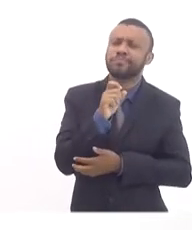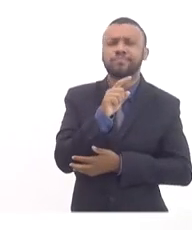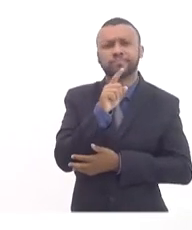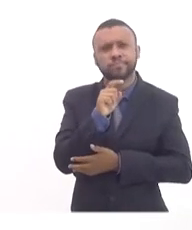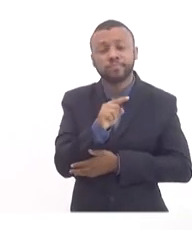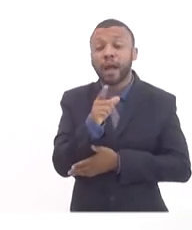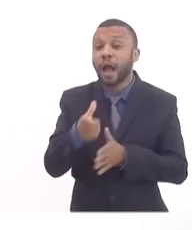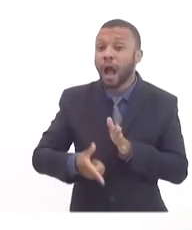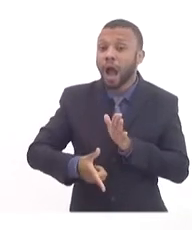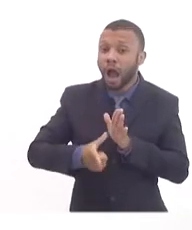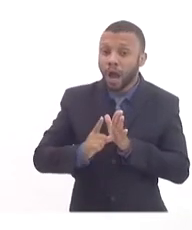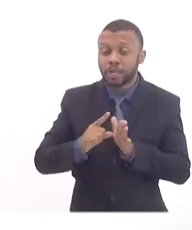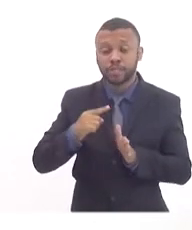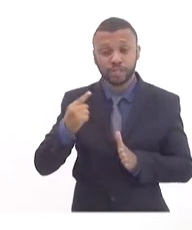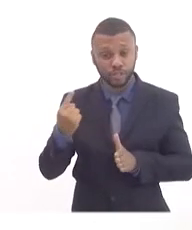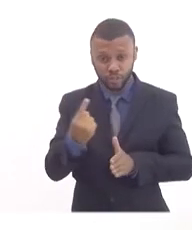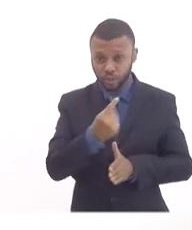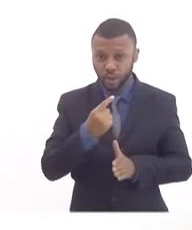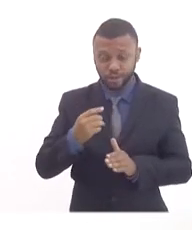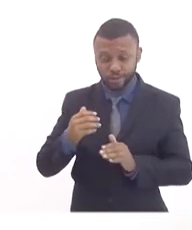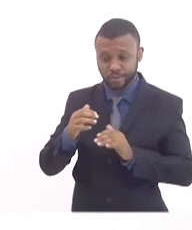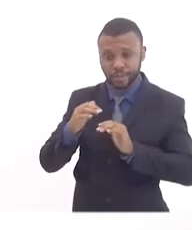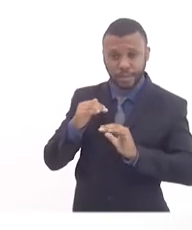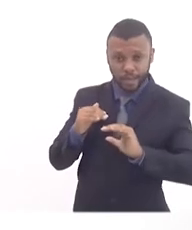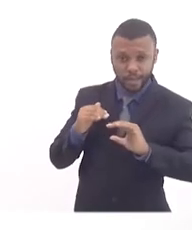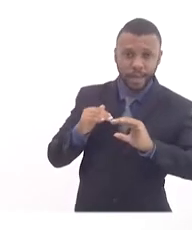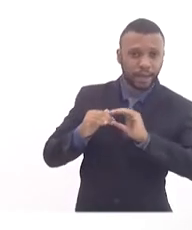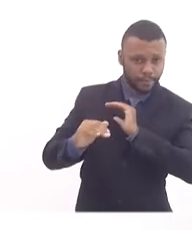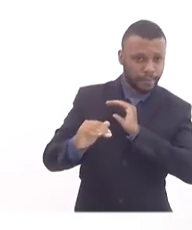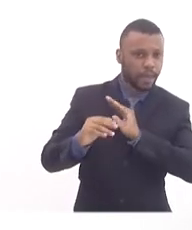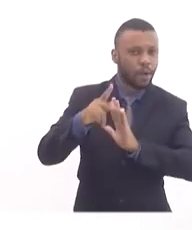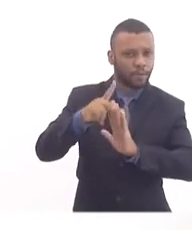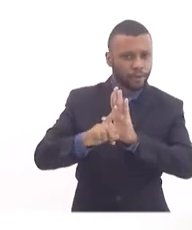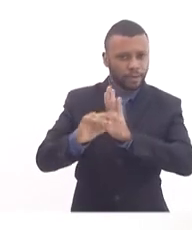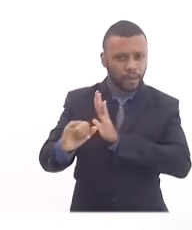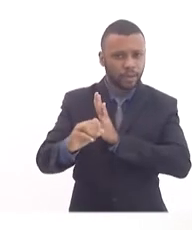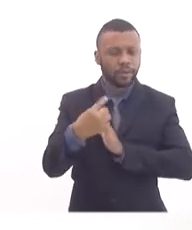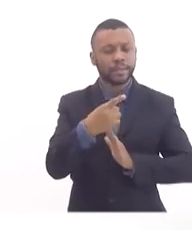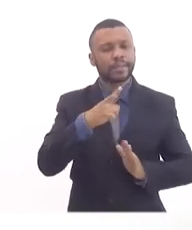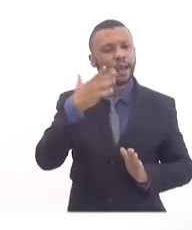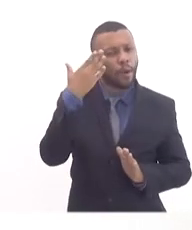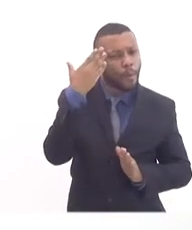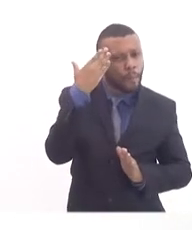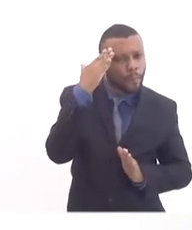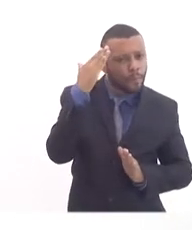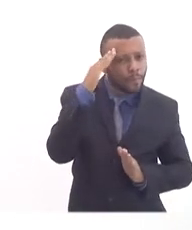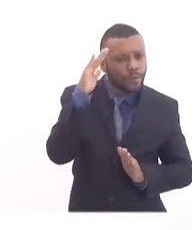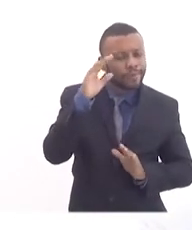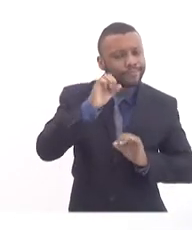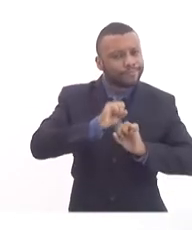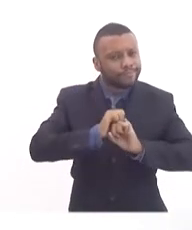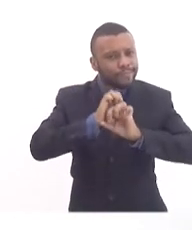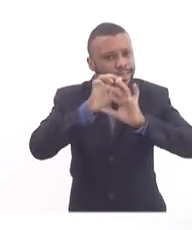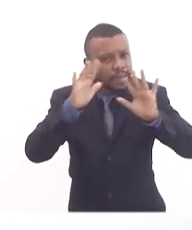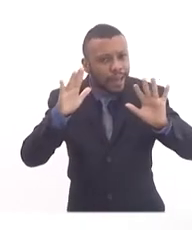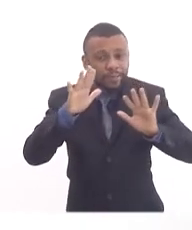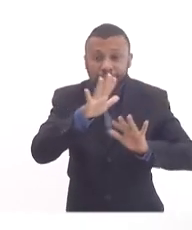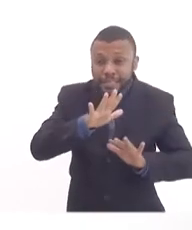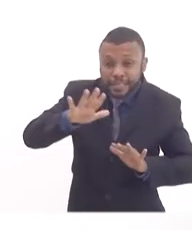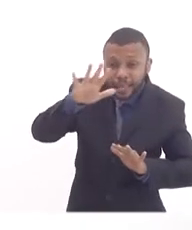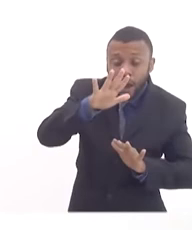encaminhar o projeto a gente pudesse ter pelo menos uma visão uma expectativa desse Impacto